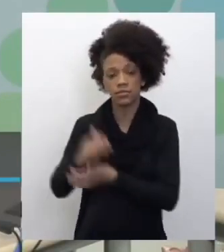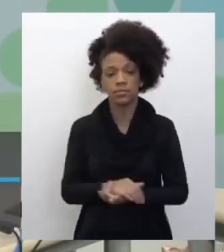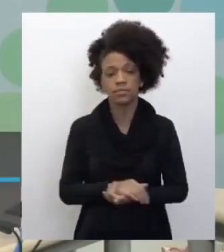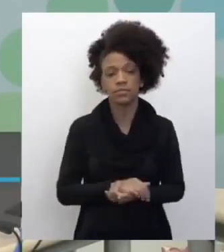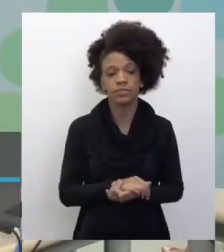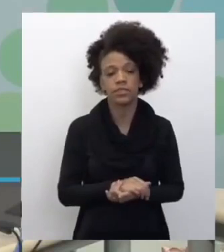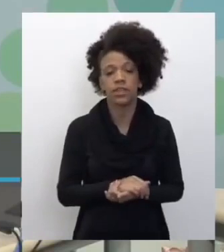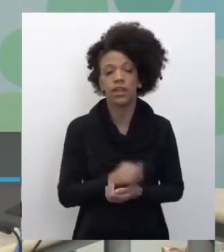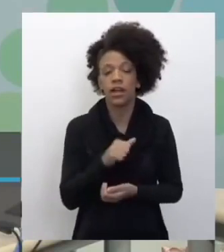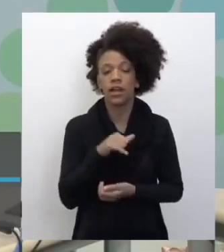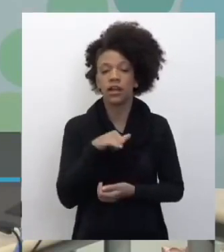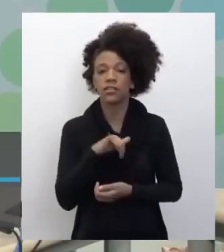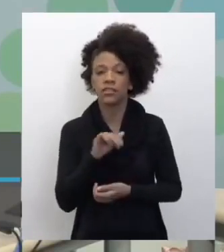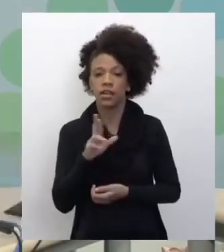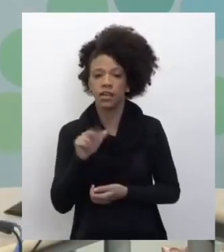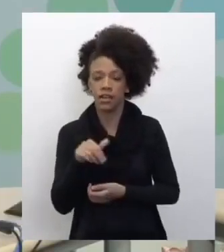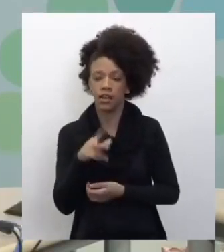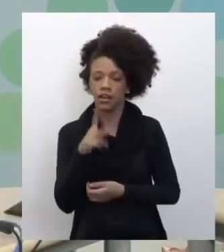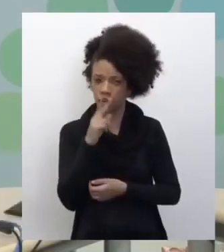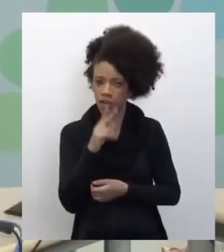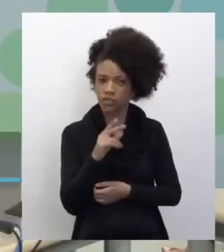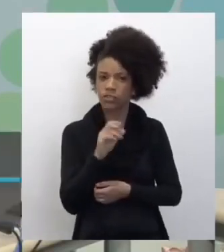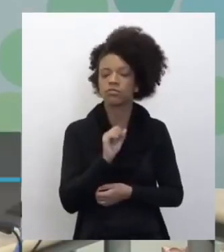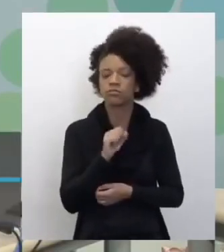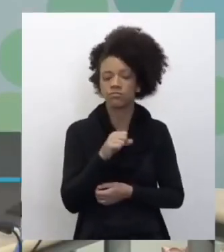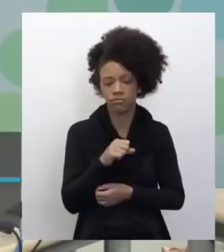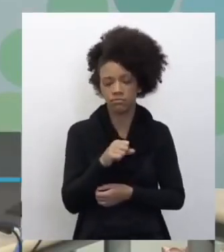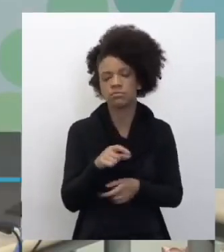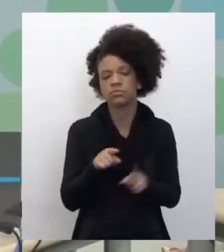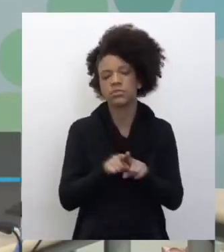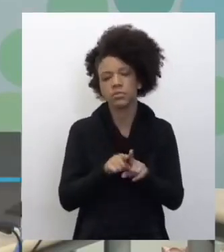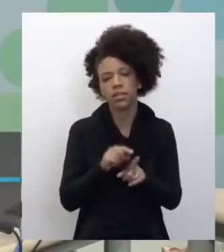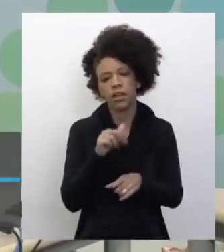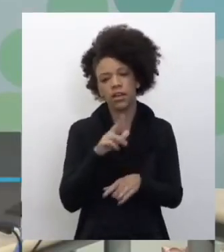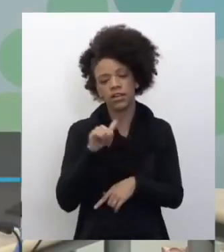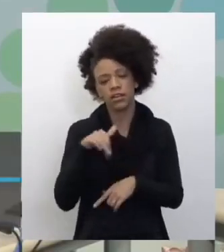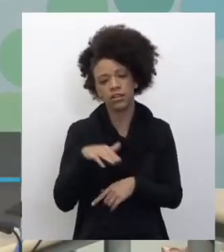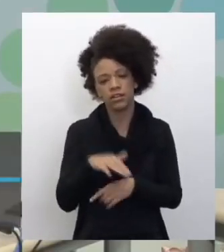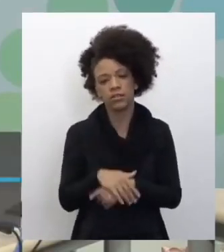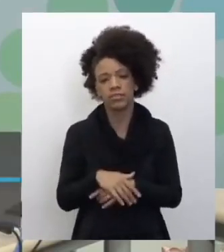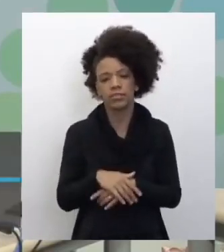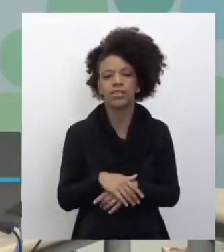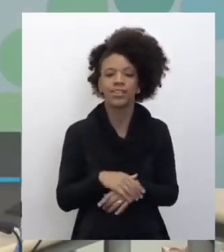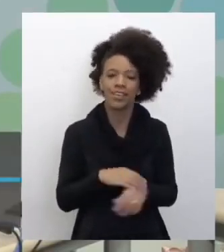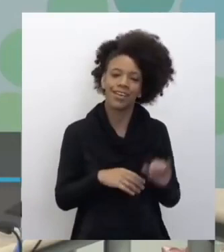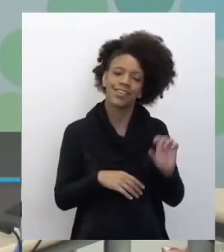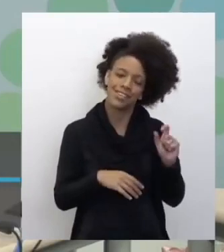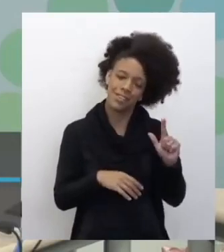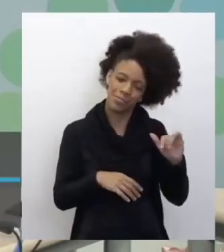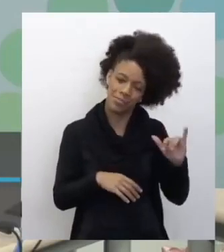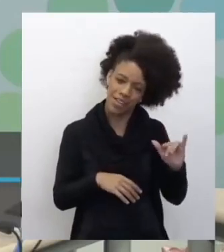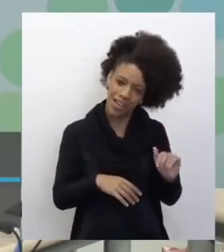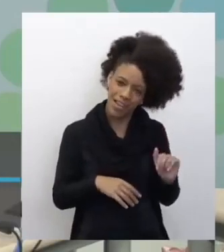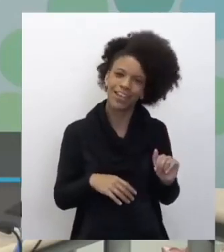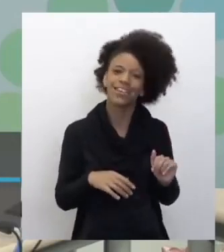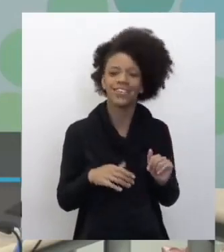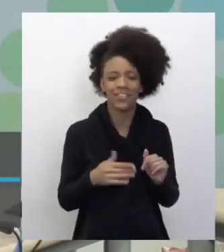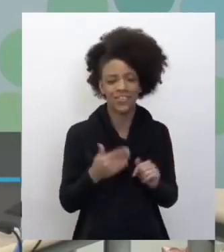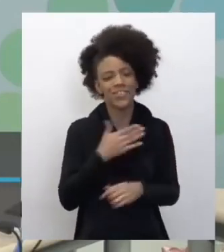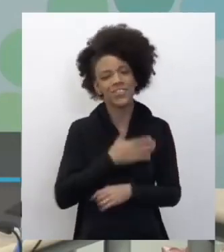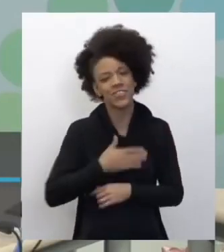A Yara acha que o Arlequim também. A Isabela cita que gostou da Isabela por ter o mesmo nome que o